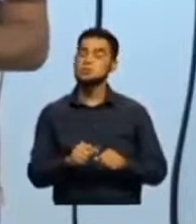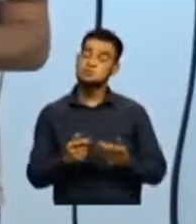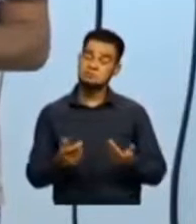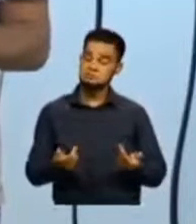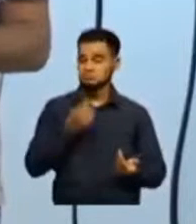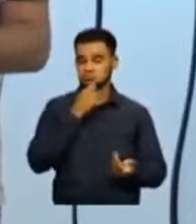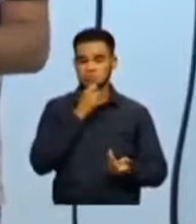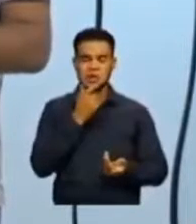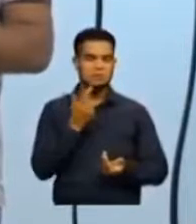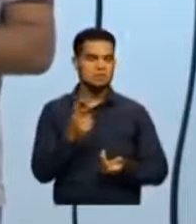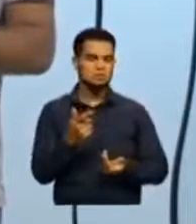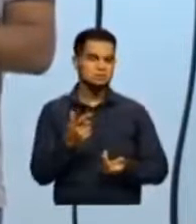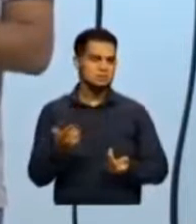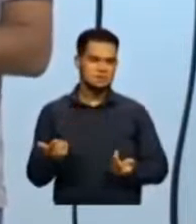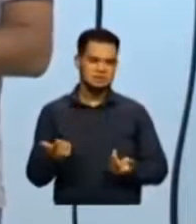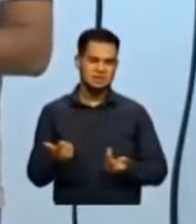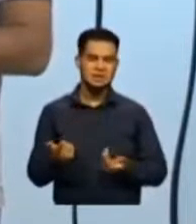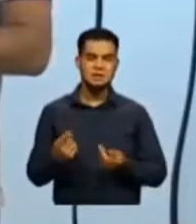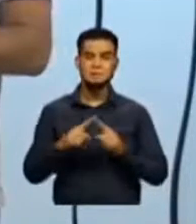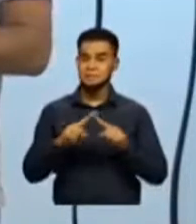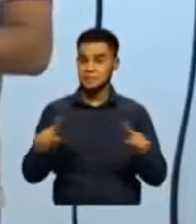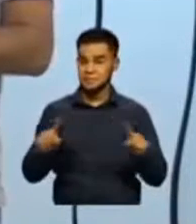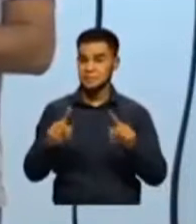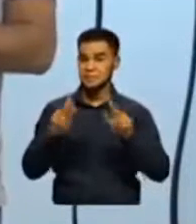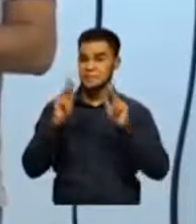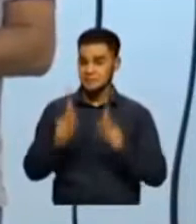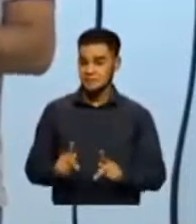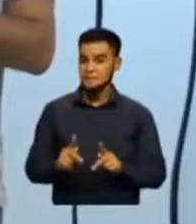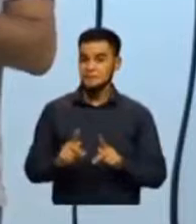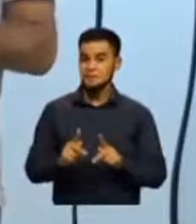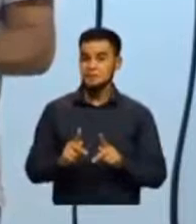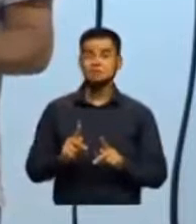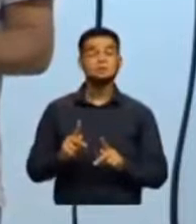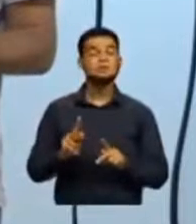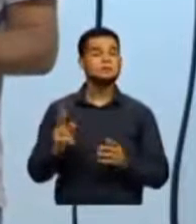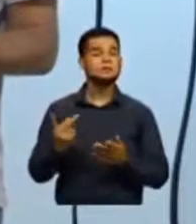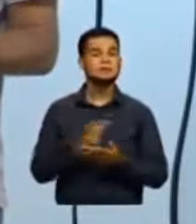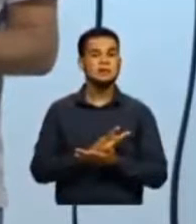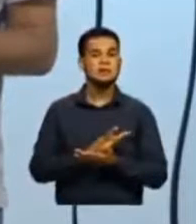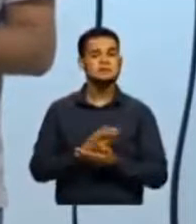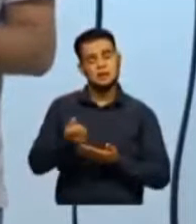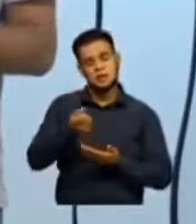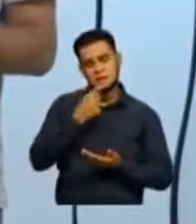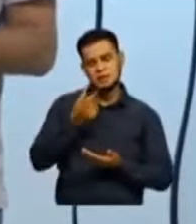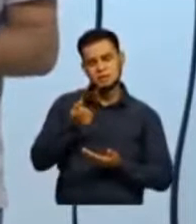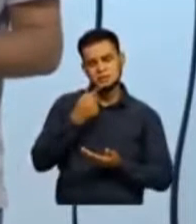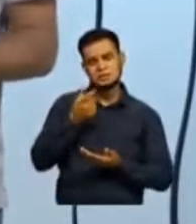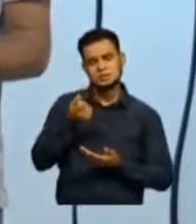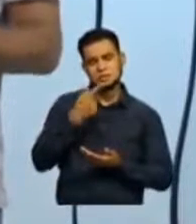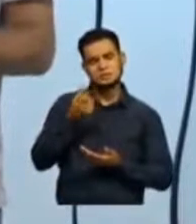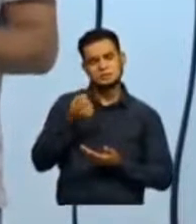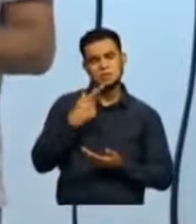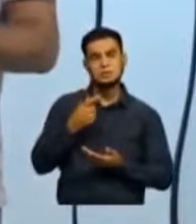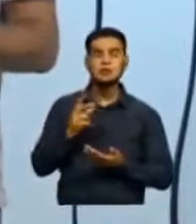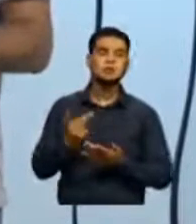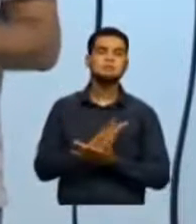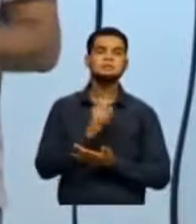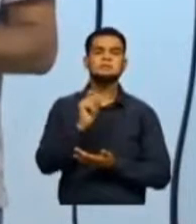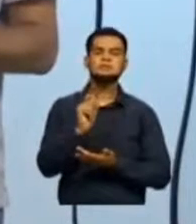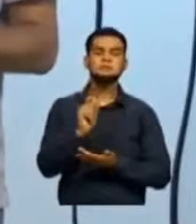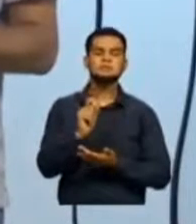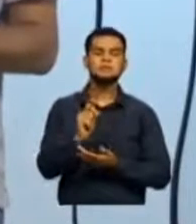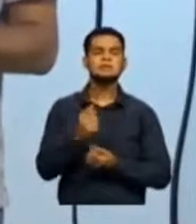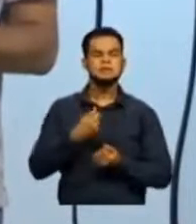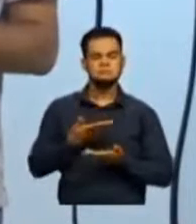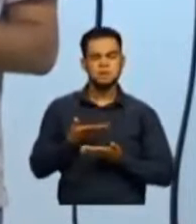impedindo esse vírus, mas a pessoa infectada, ela toma esse antirretroviral e ocorre então um controle dessa carga